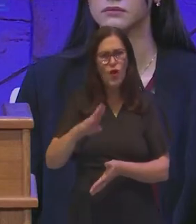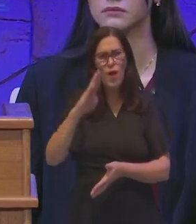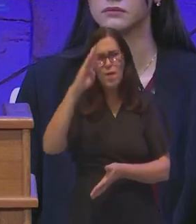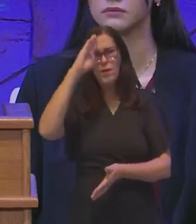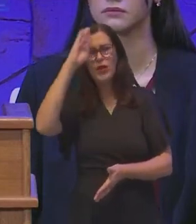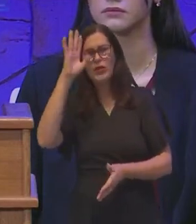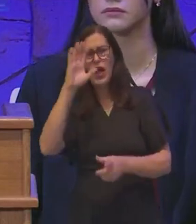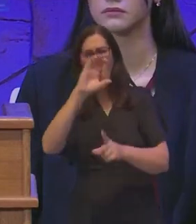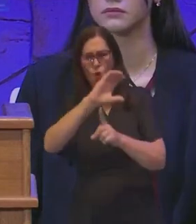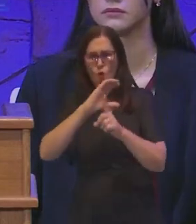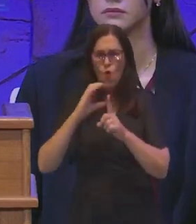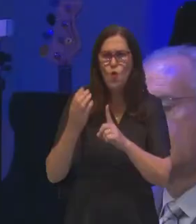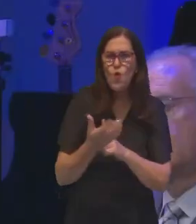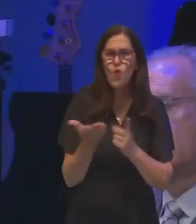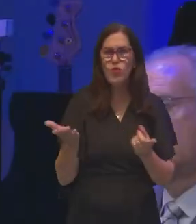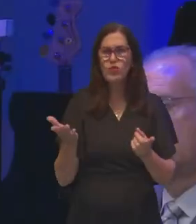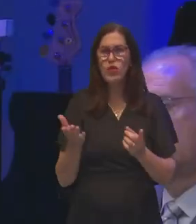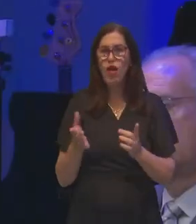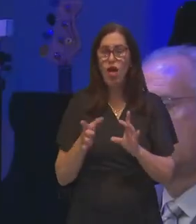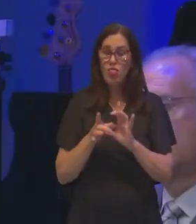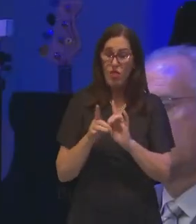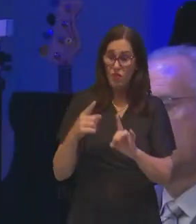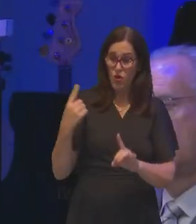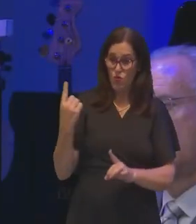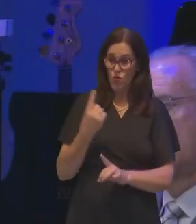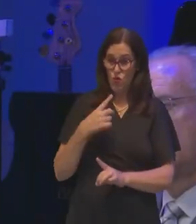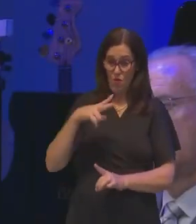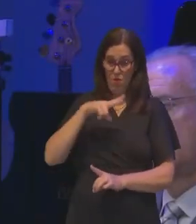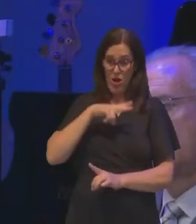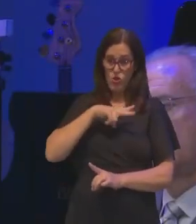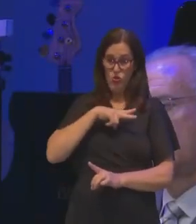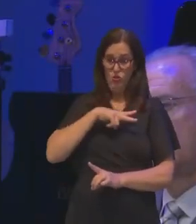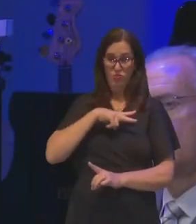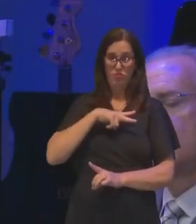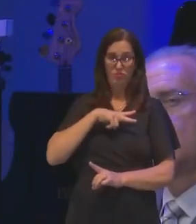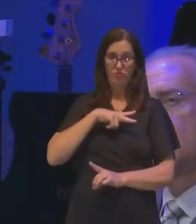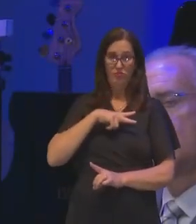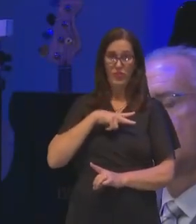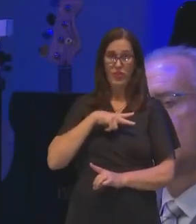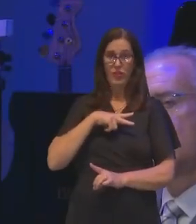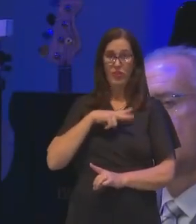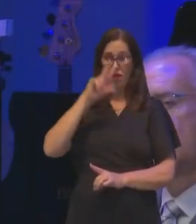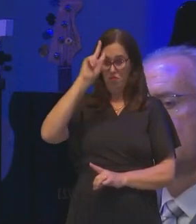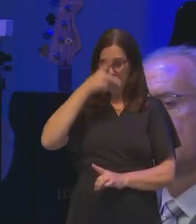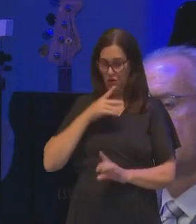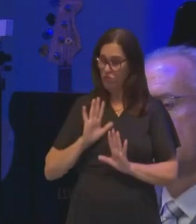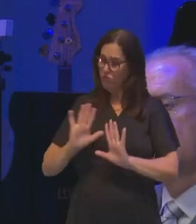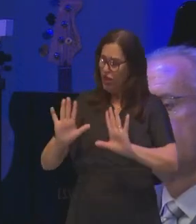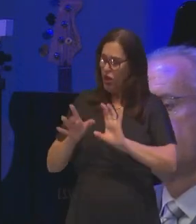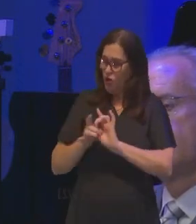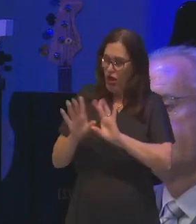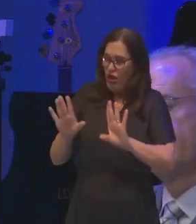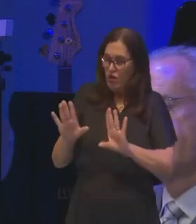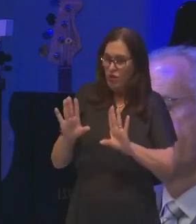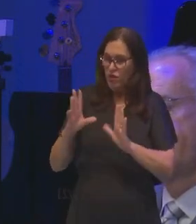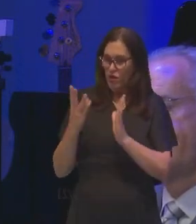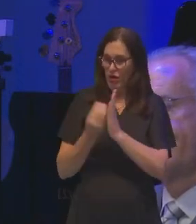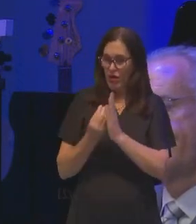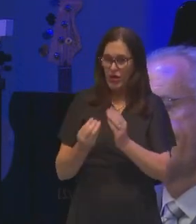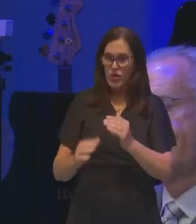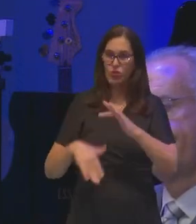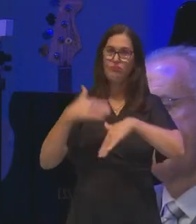o coletivo e às vezes abrimos mão da nossa vida, do nosso ego, para que a igreja seja edificada.